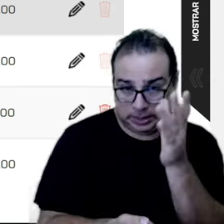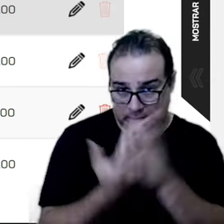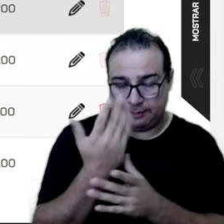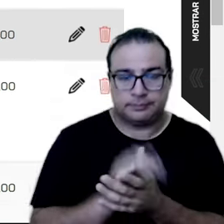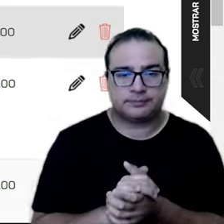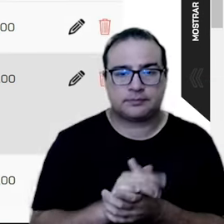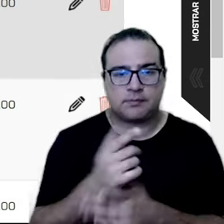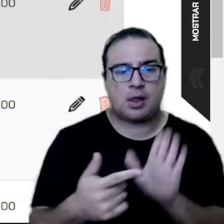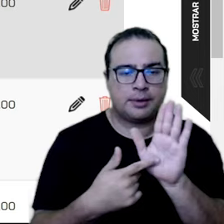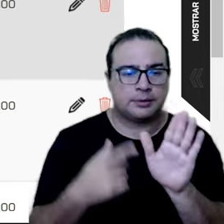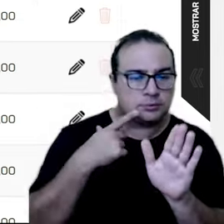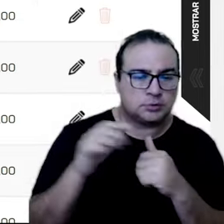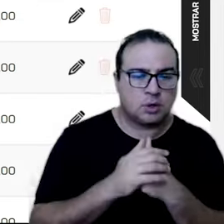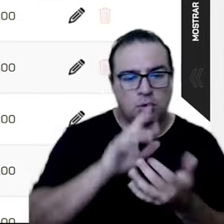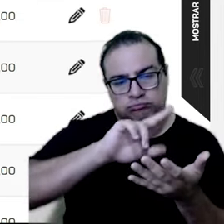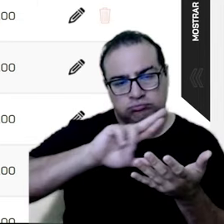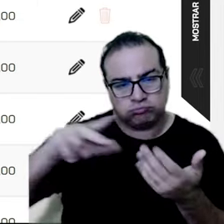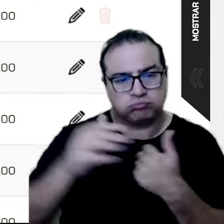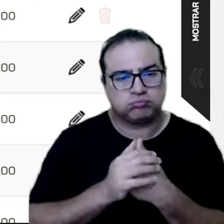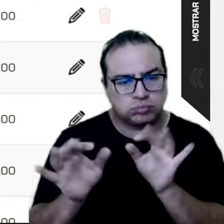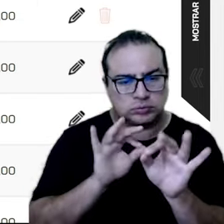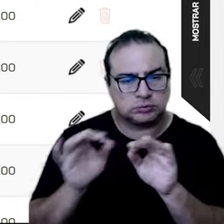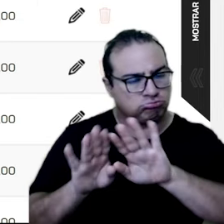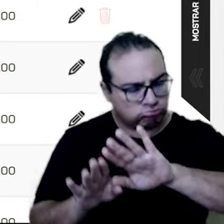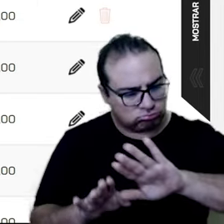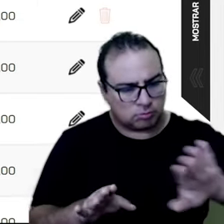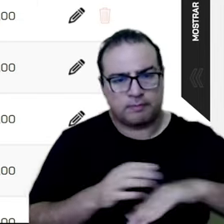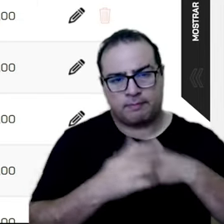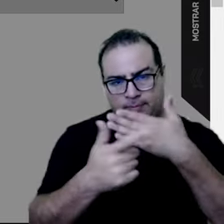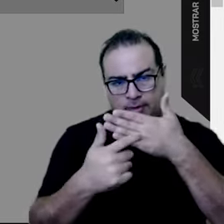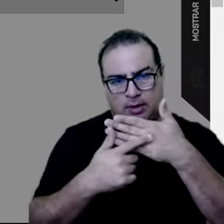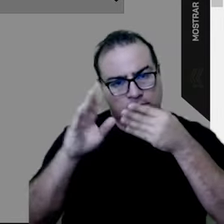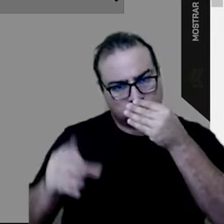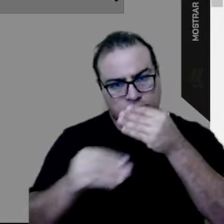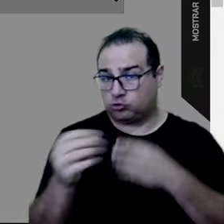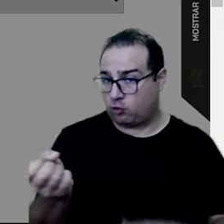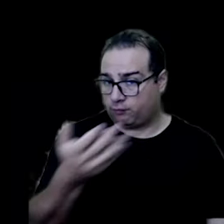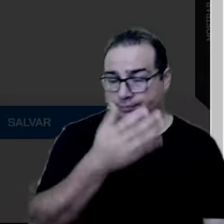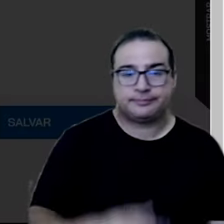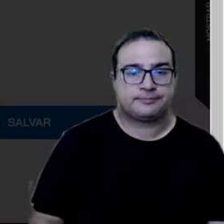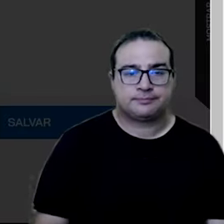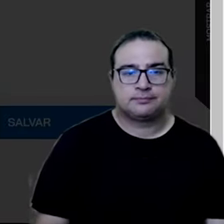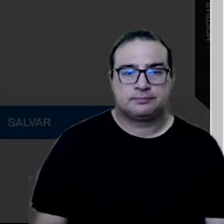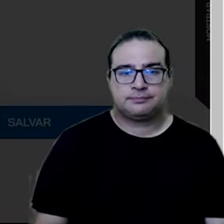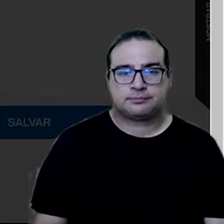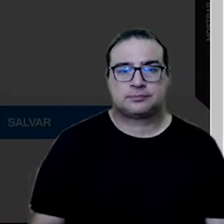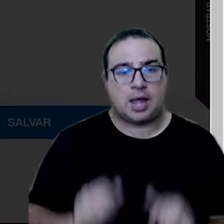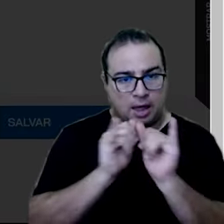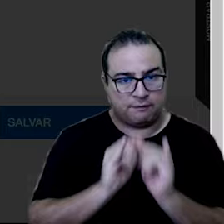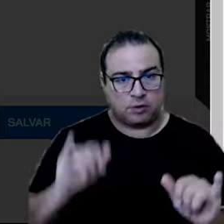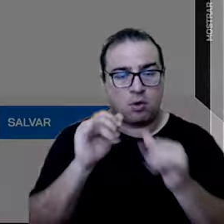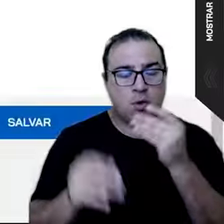Eh aqui a gente tem outras vou deixar elas de lado vou clicar aqui em Adicionar novo aqui é um